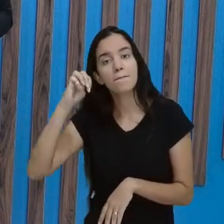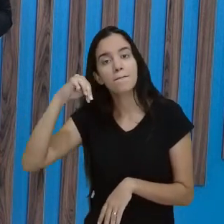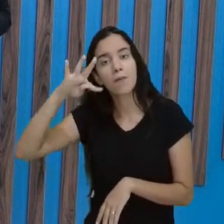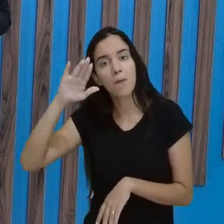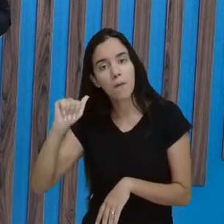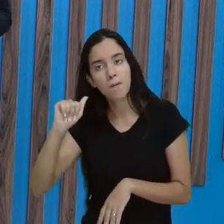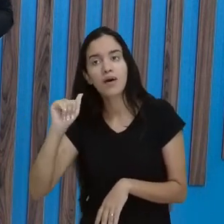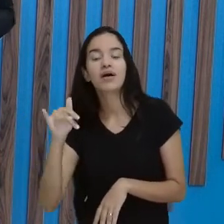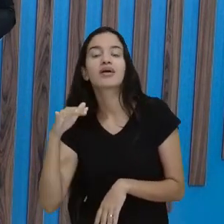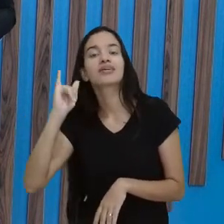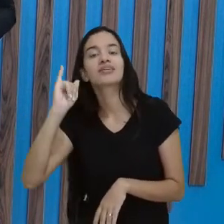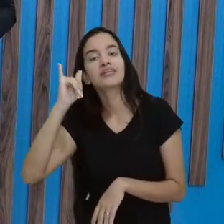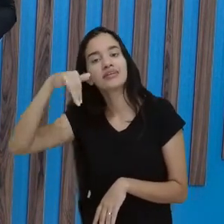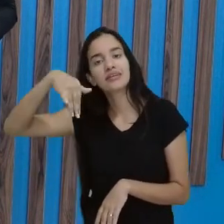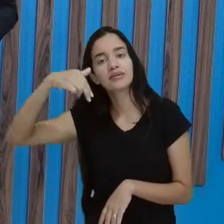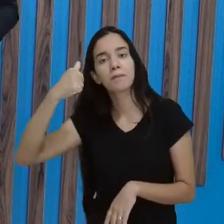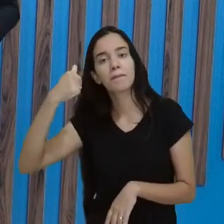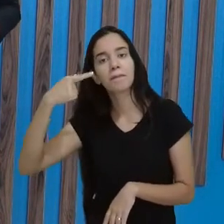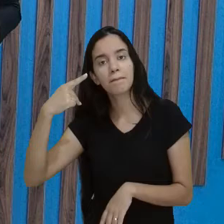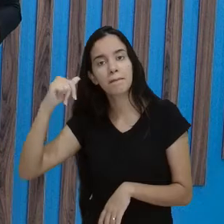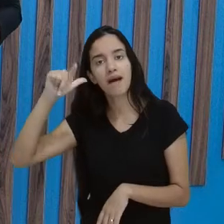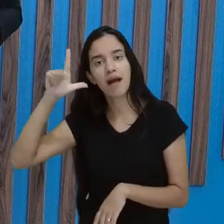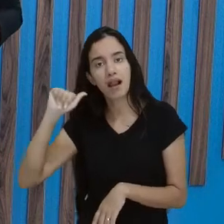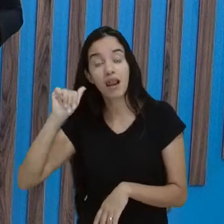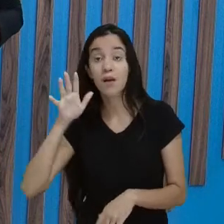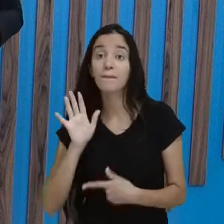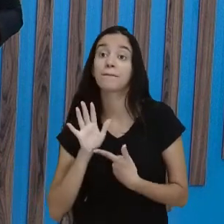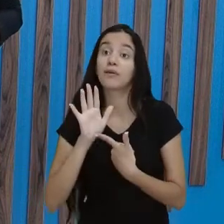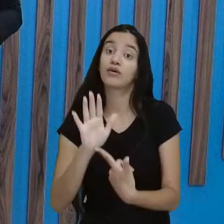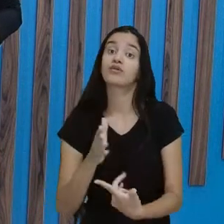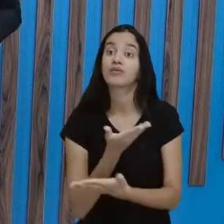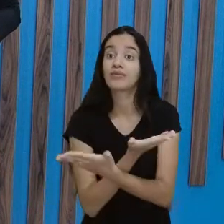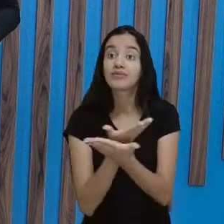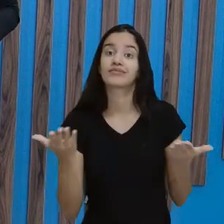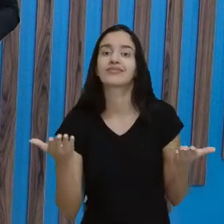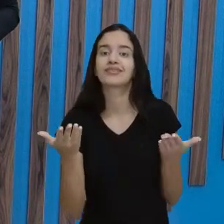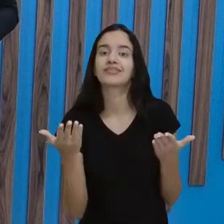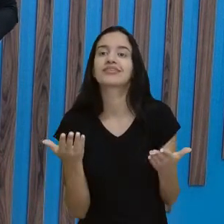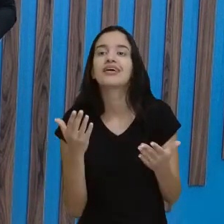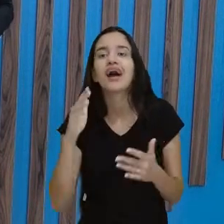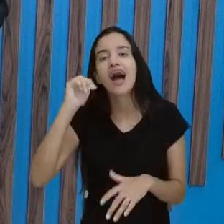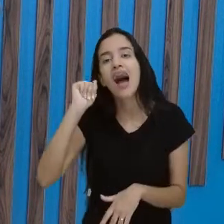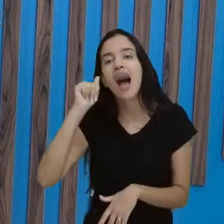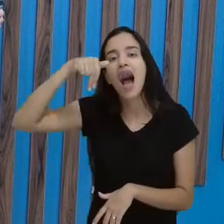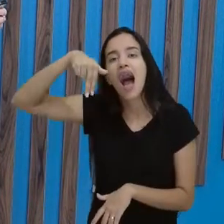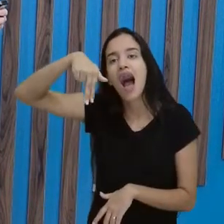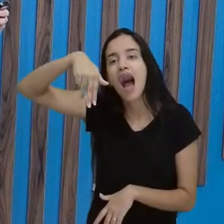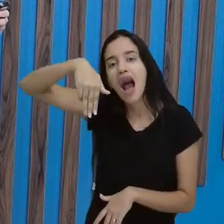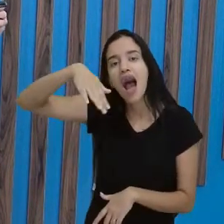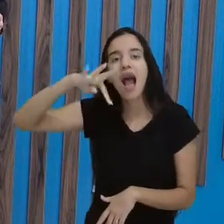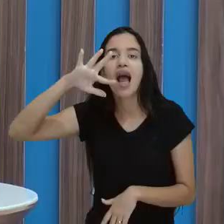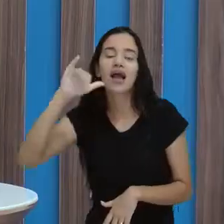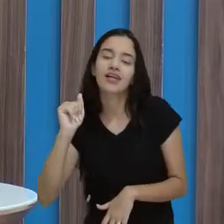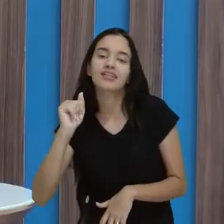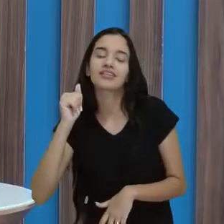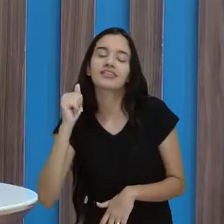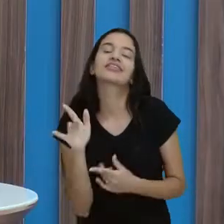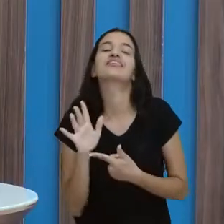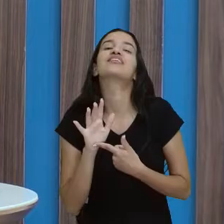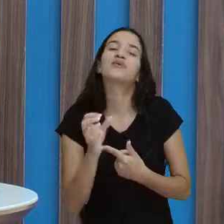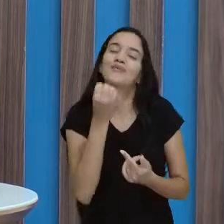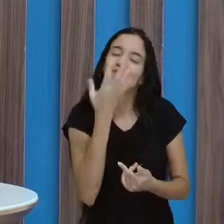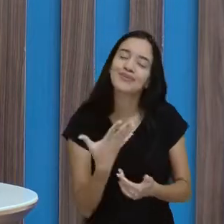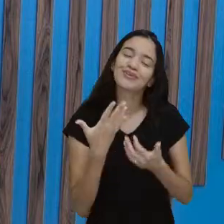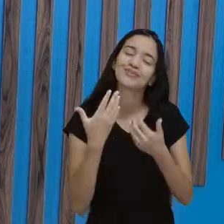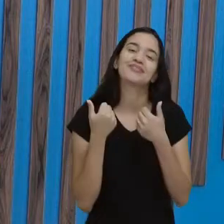errado. Então, olha só, mostrando aqui para vocês, é o Tá, Noala colocou Muito aqui. bem,